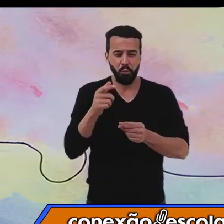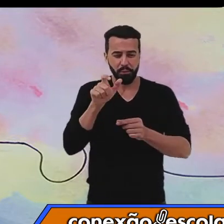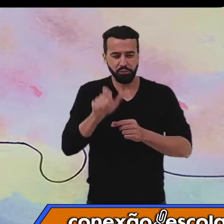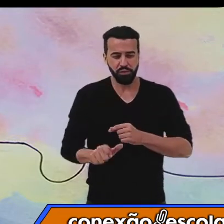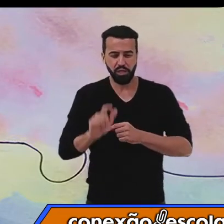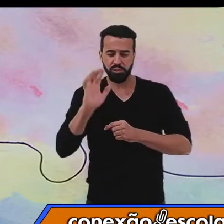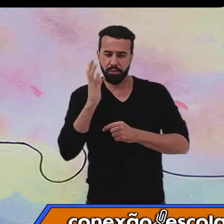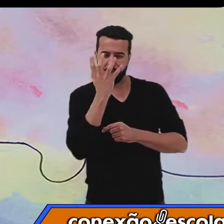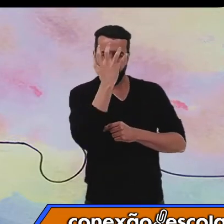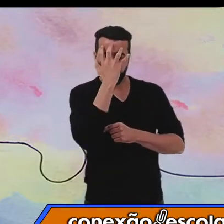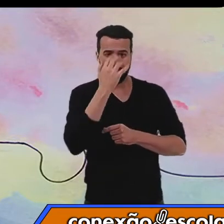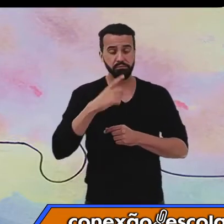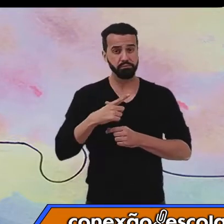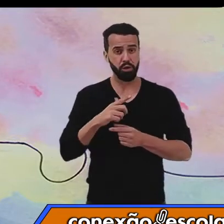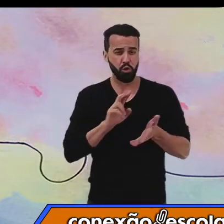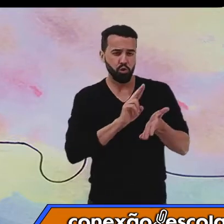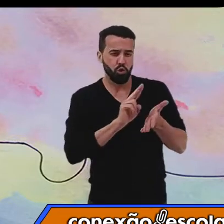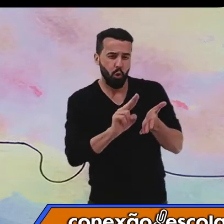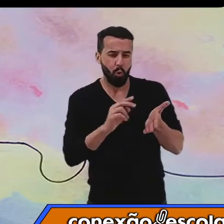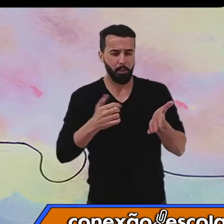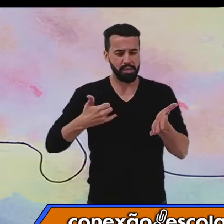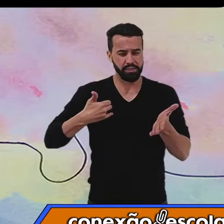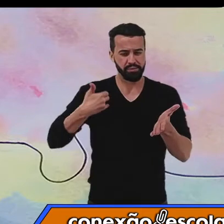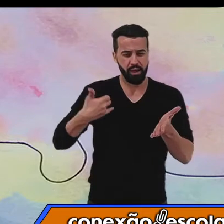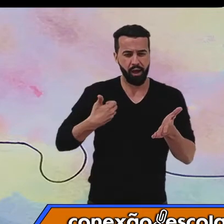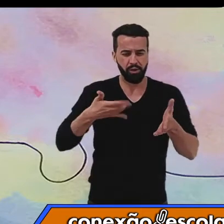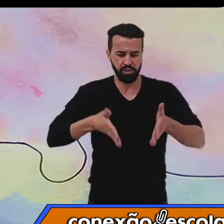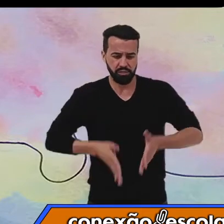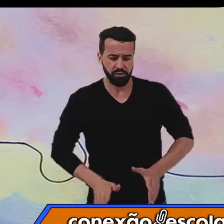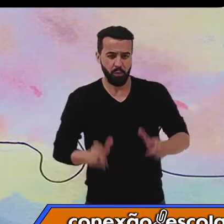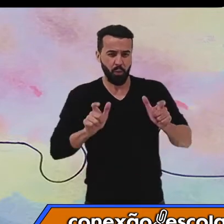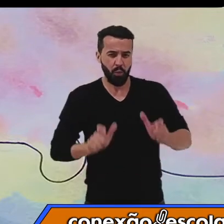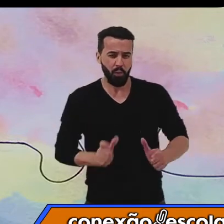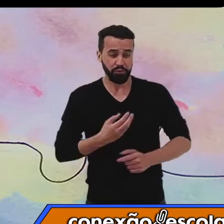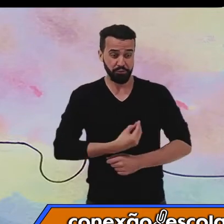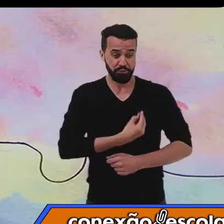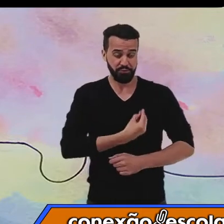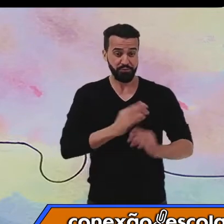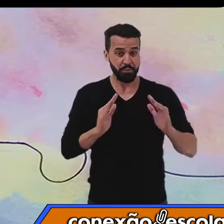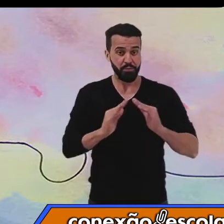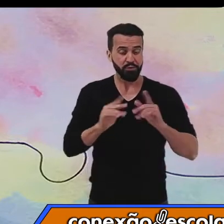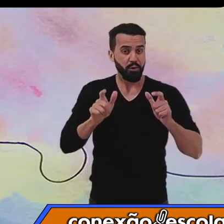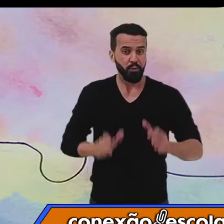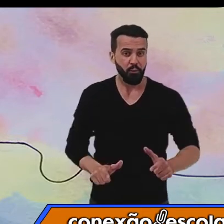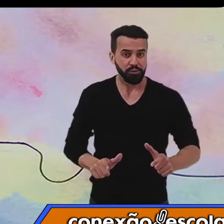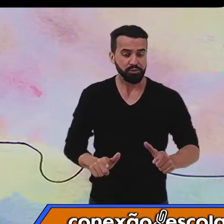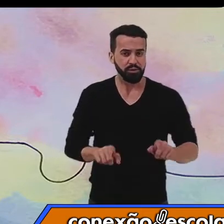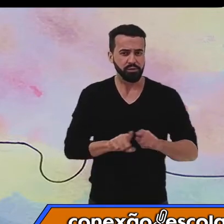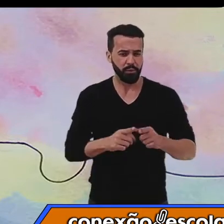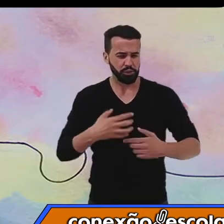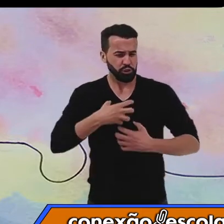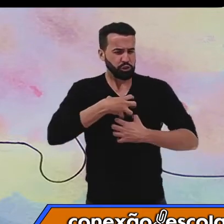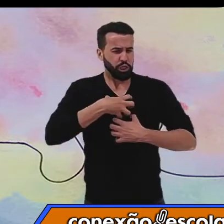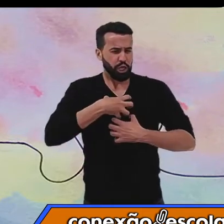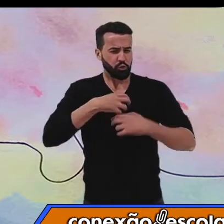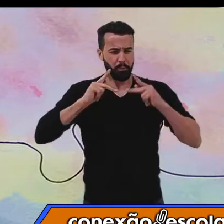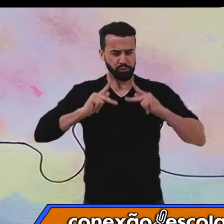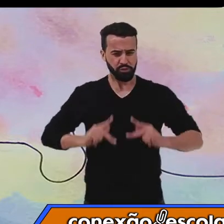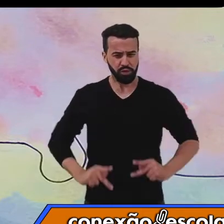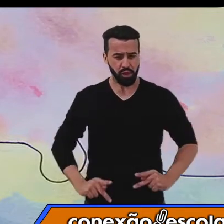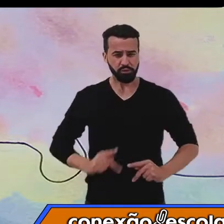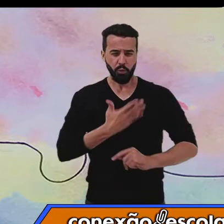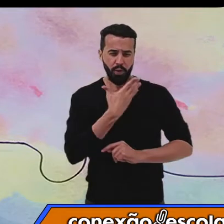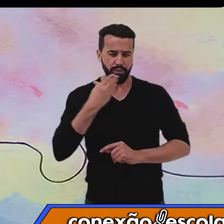personagem, contendo nome, idade, onde nasceu, onde viveu. Me fale um pouco da personalidade,